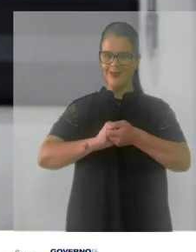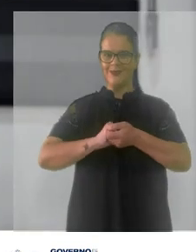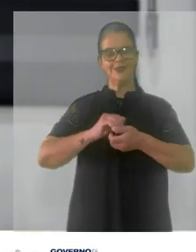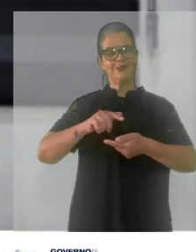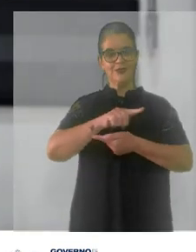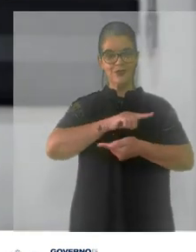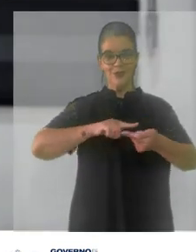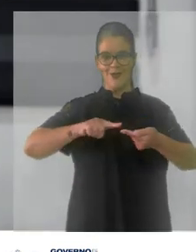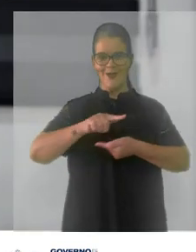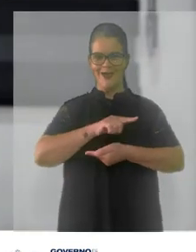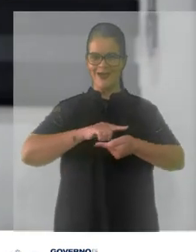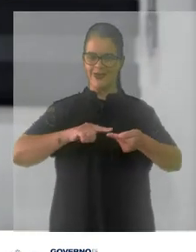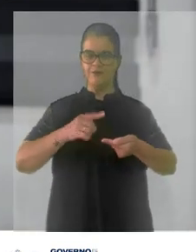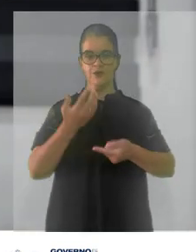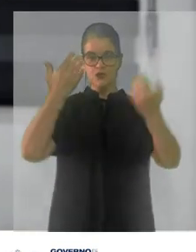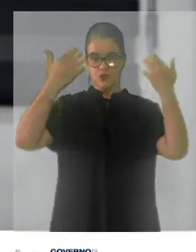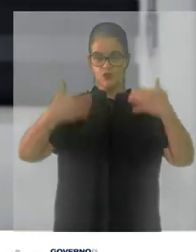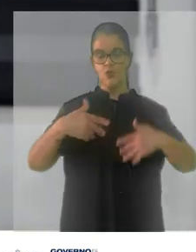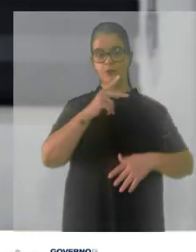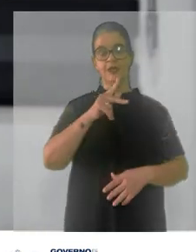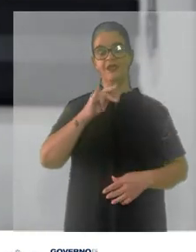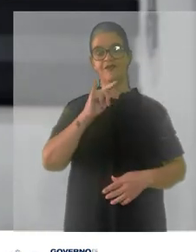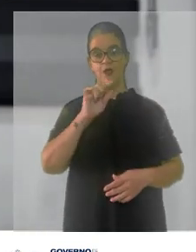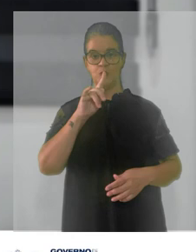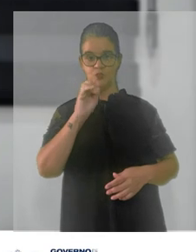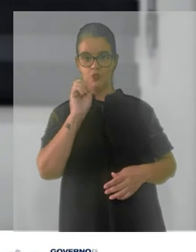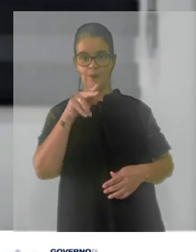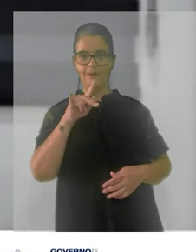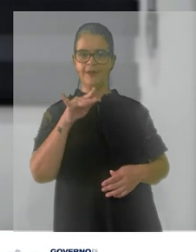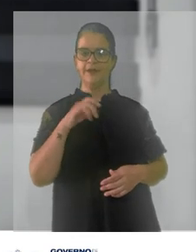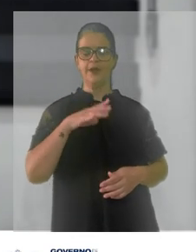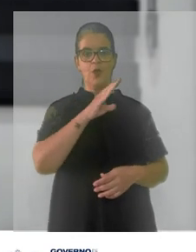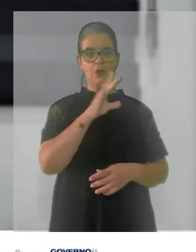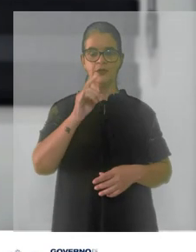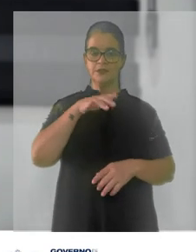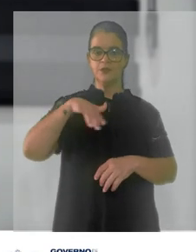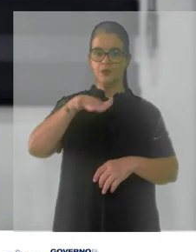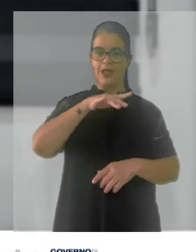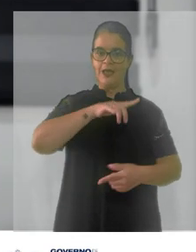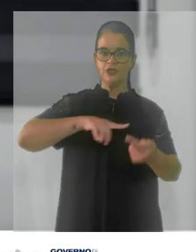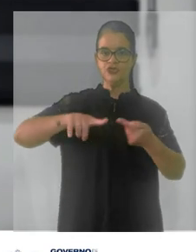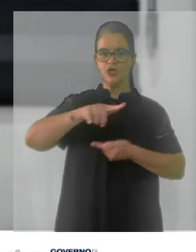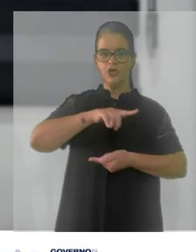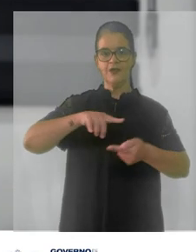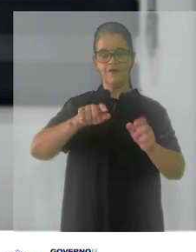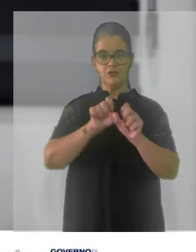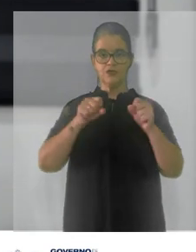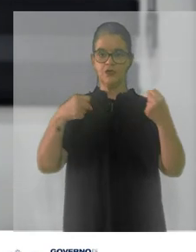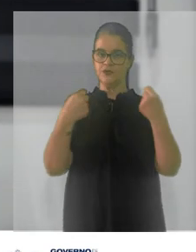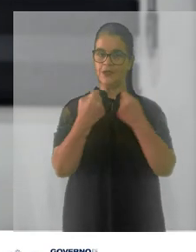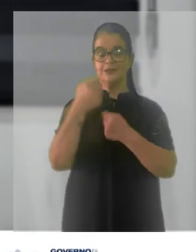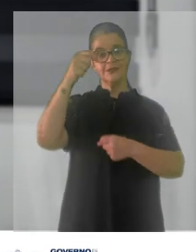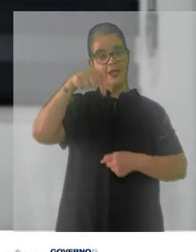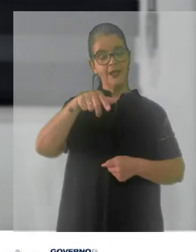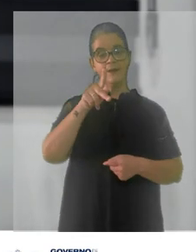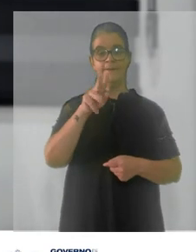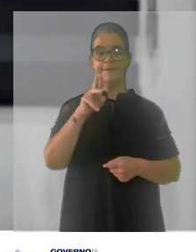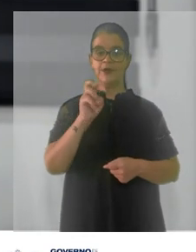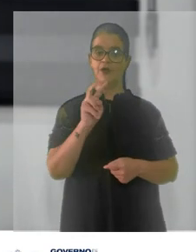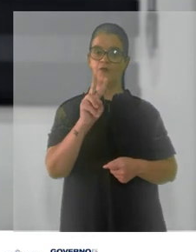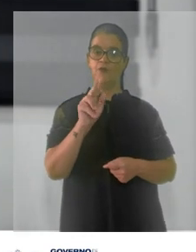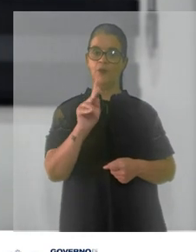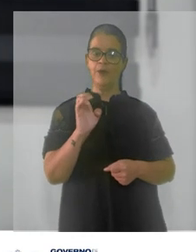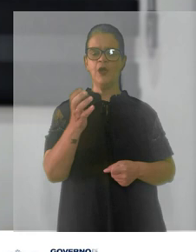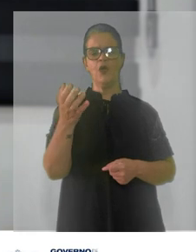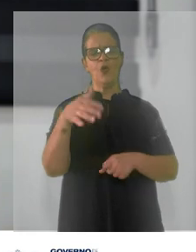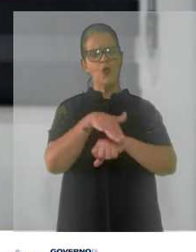Saudações geográficas, eu sou o professor Ivelton Pereira, sou coordenador da área de Geografia e Sociologia aqui do PREVUP, e eu queria